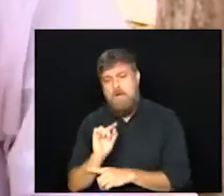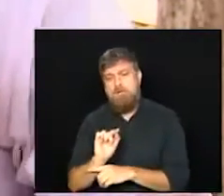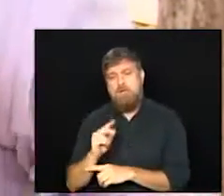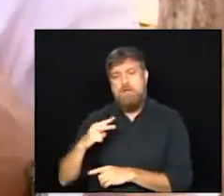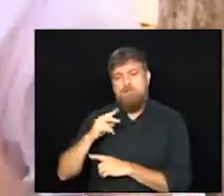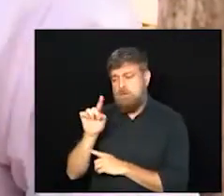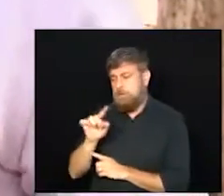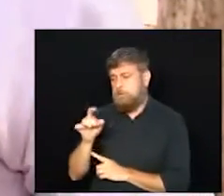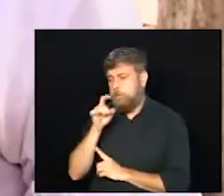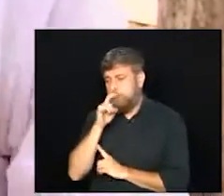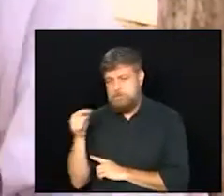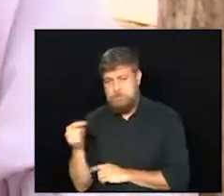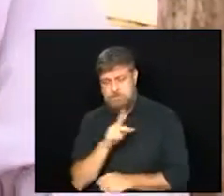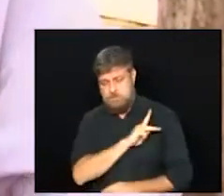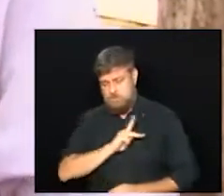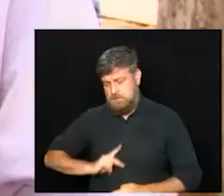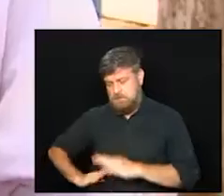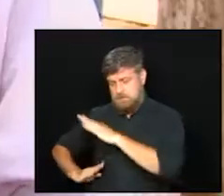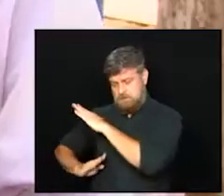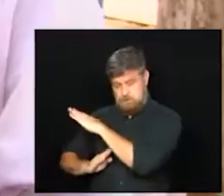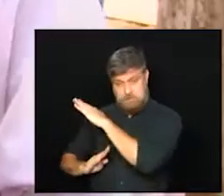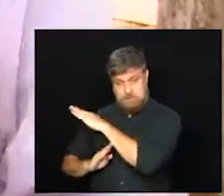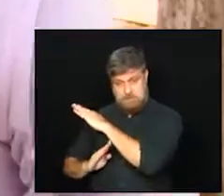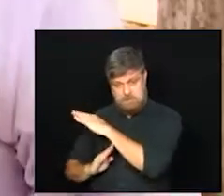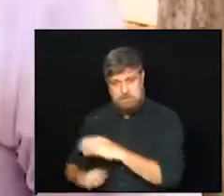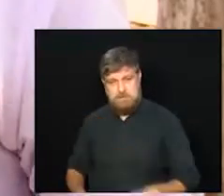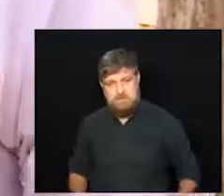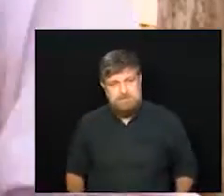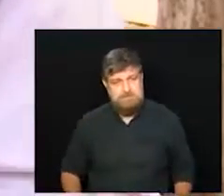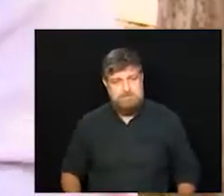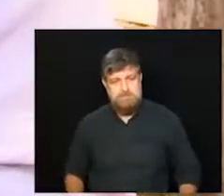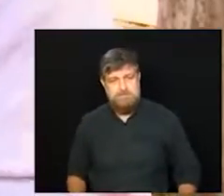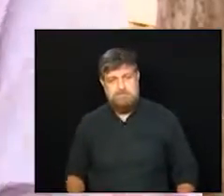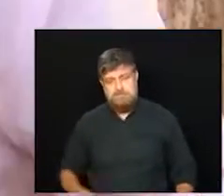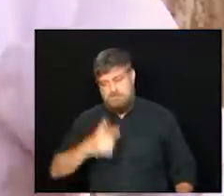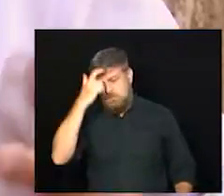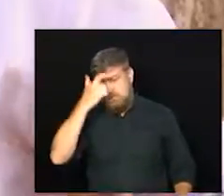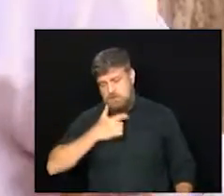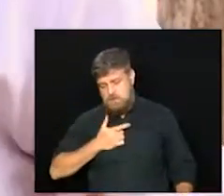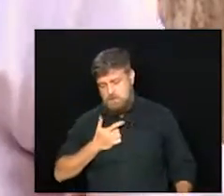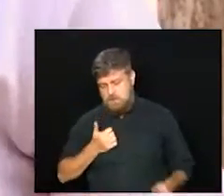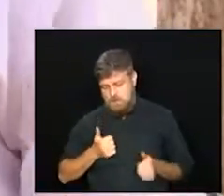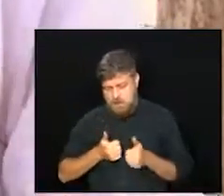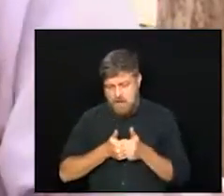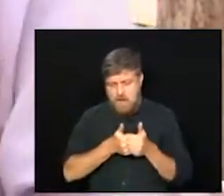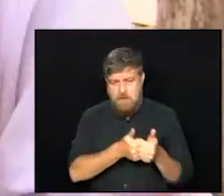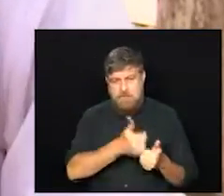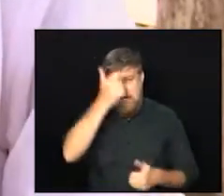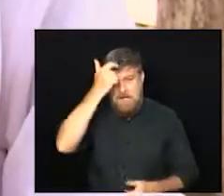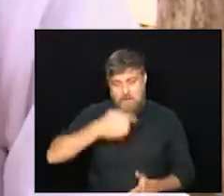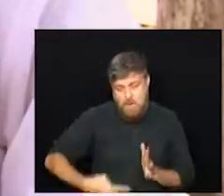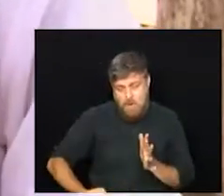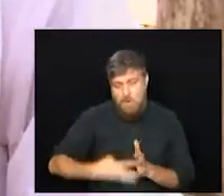Carlos, que é o atual presidente da Câmara Municipal, e eu tenho acompanhado, porque eu sou vereador, estou no meu